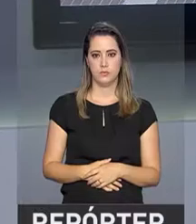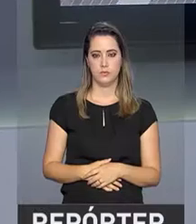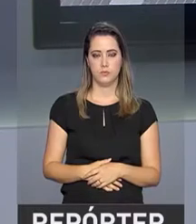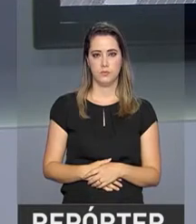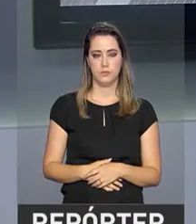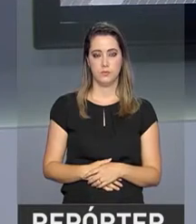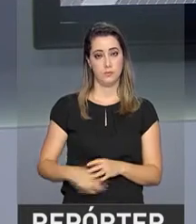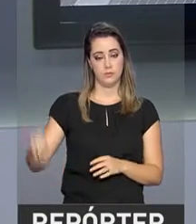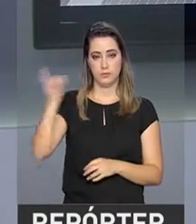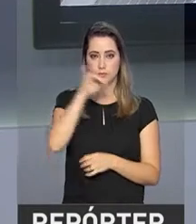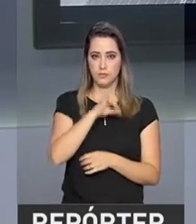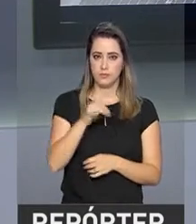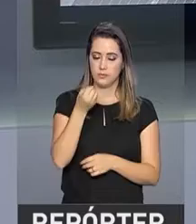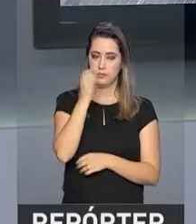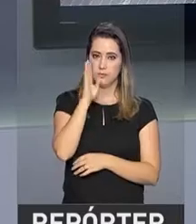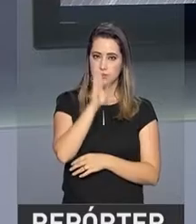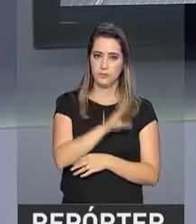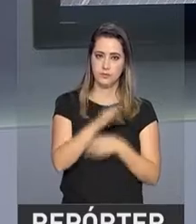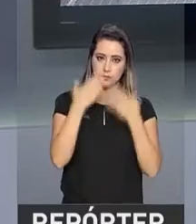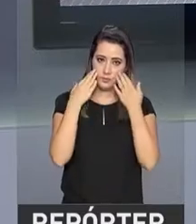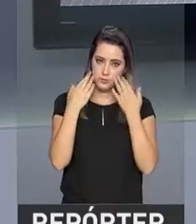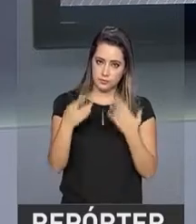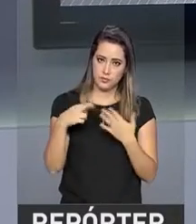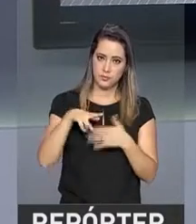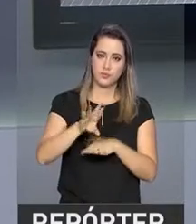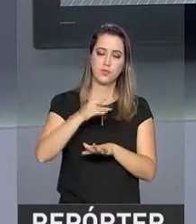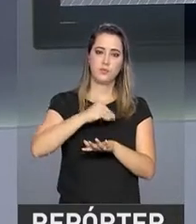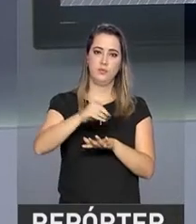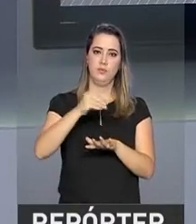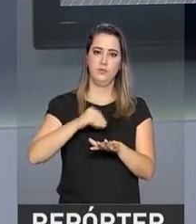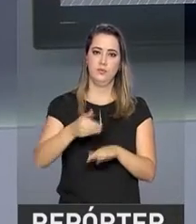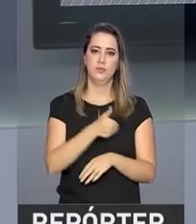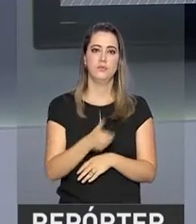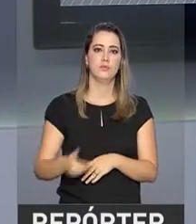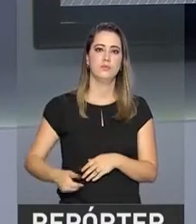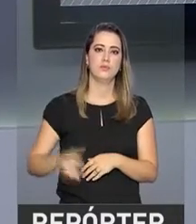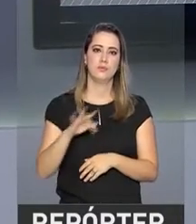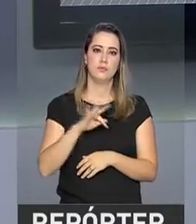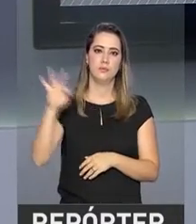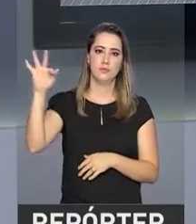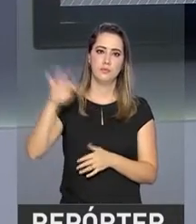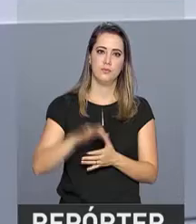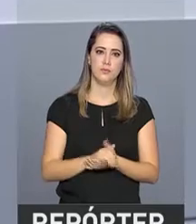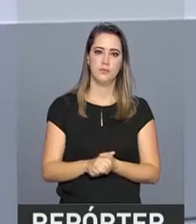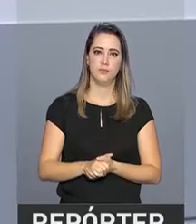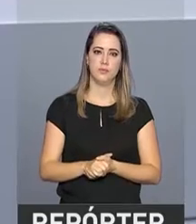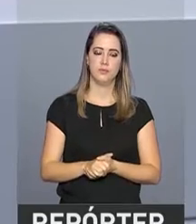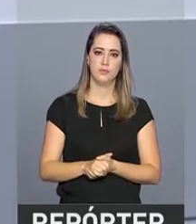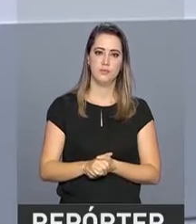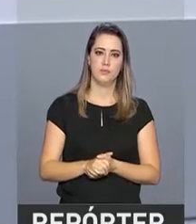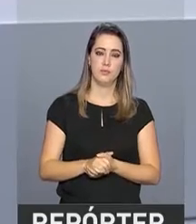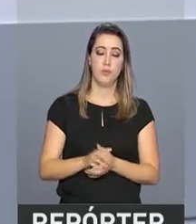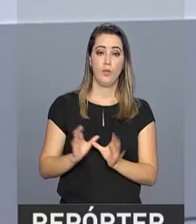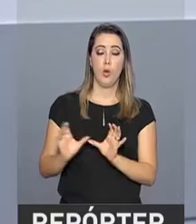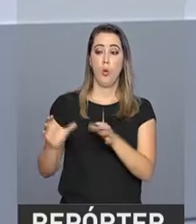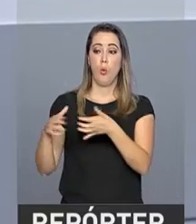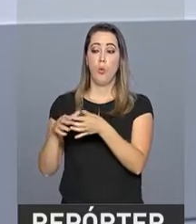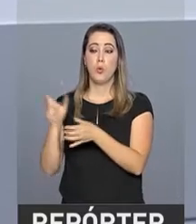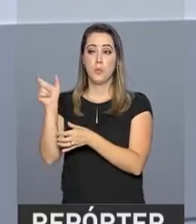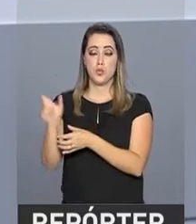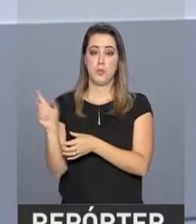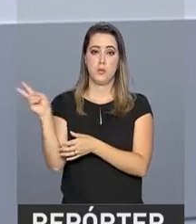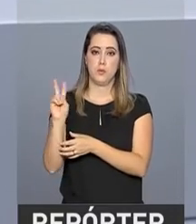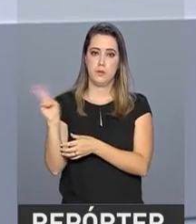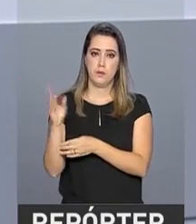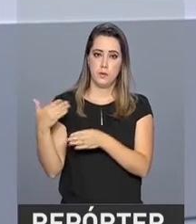Olá, boa tarde. No ar, mais uma edição do Repórter NBR com as notícias do governo federal. A transferência dos